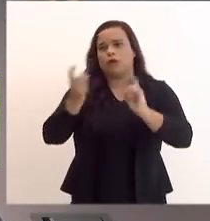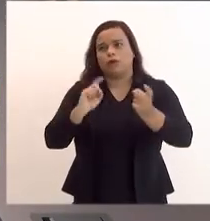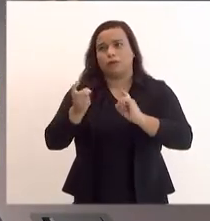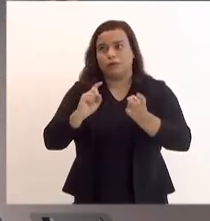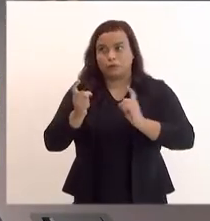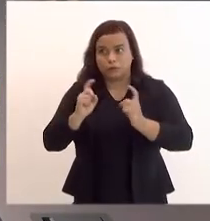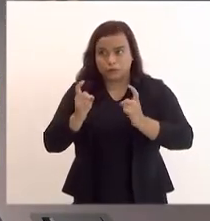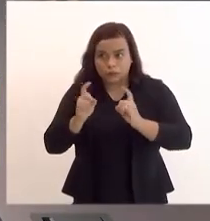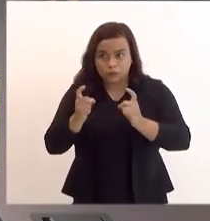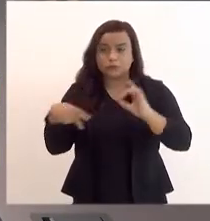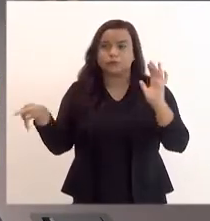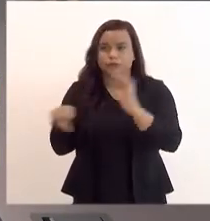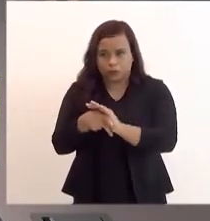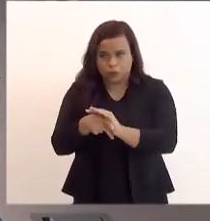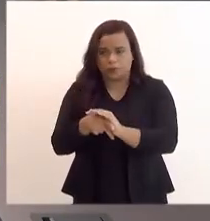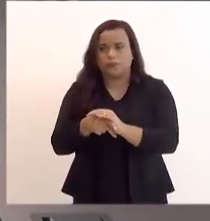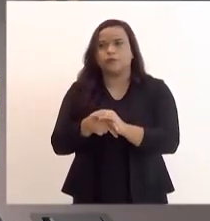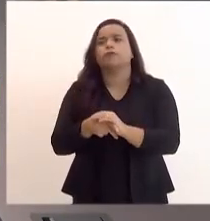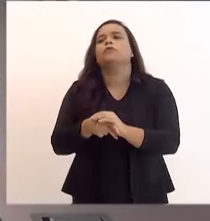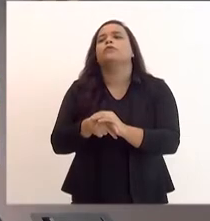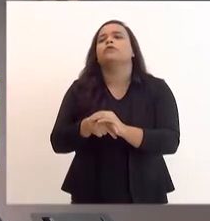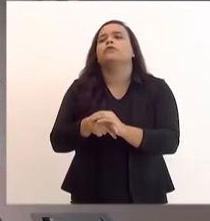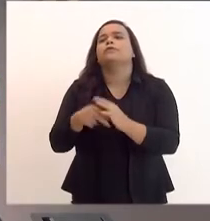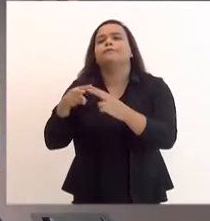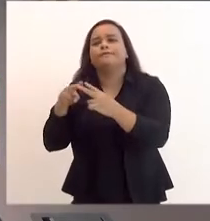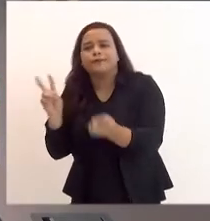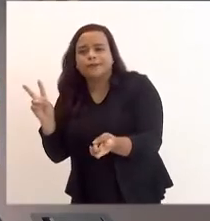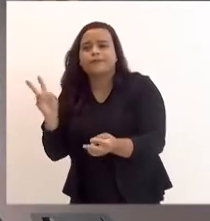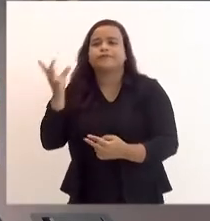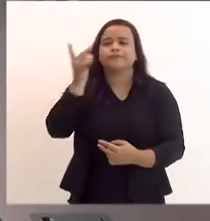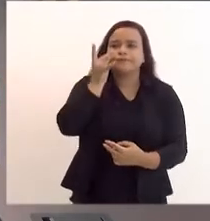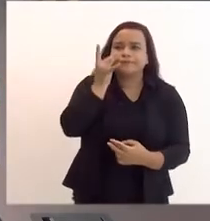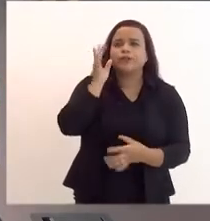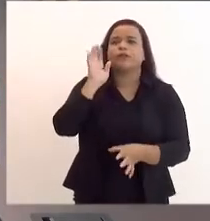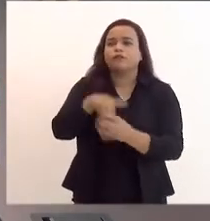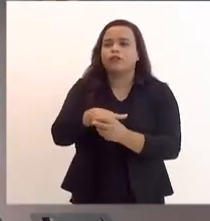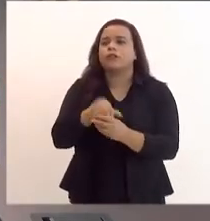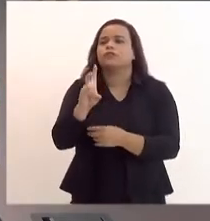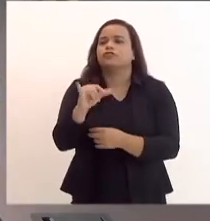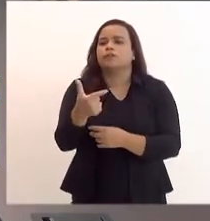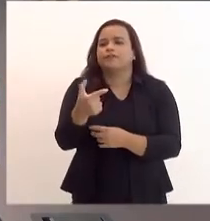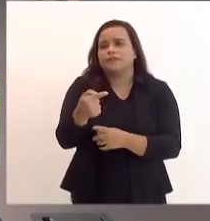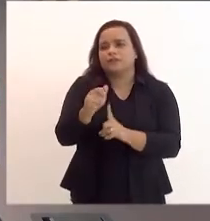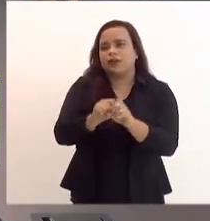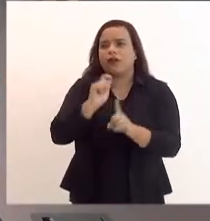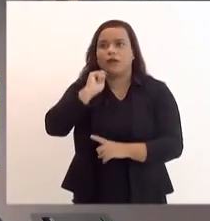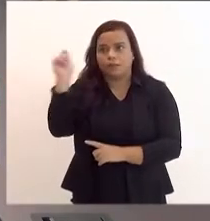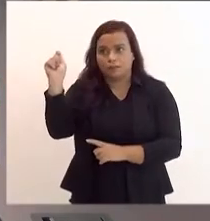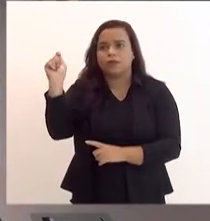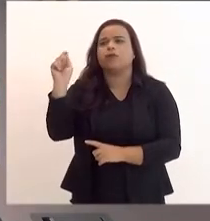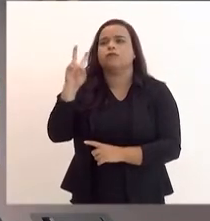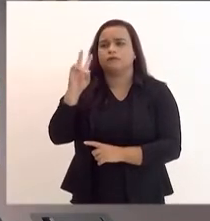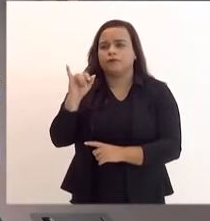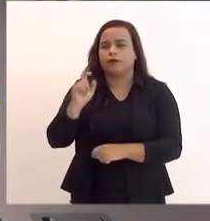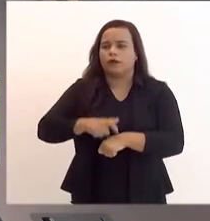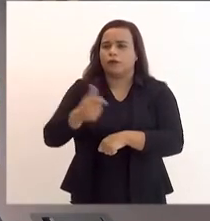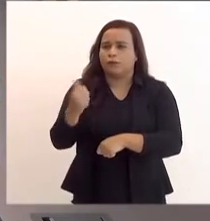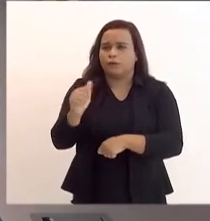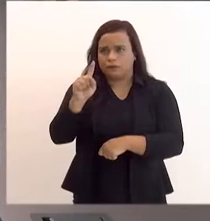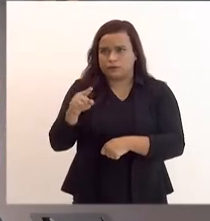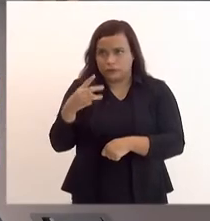presencial. Votação presencial eletrônica será realizada no dia 27 de abril, às 11h35, na